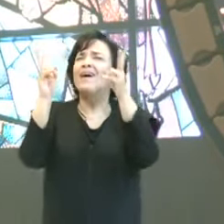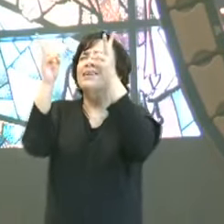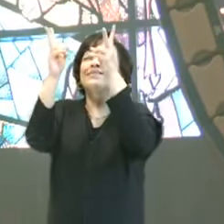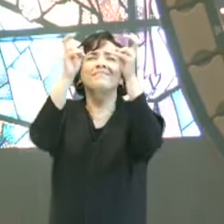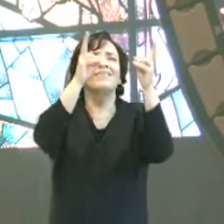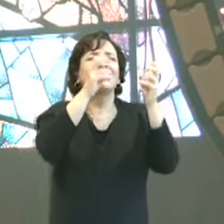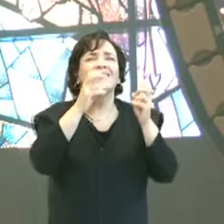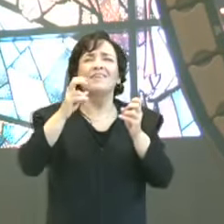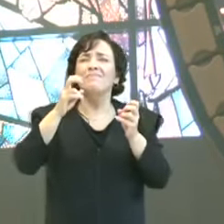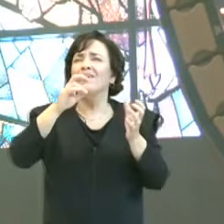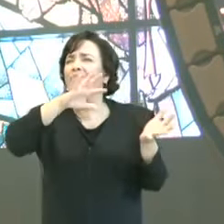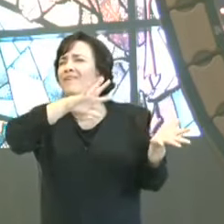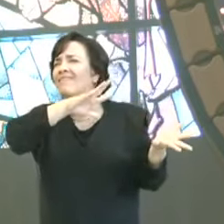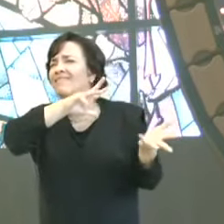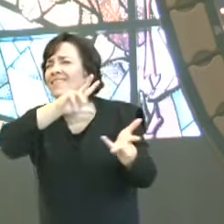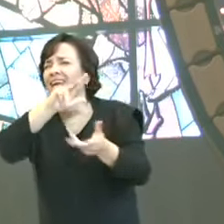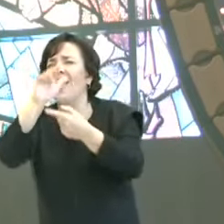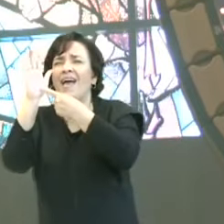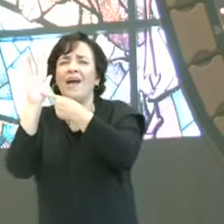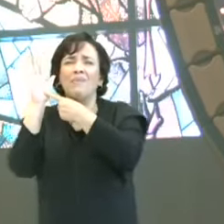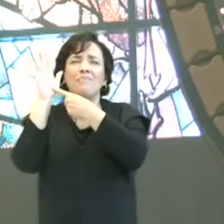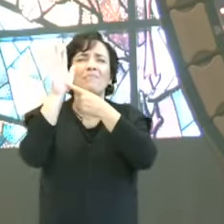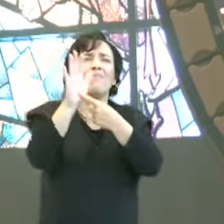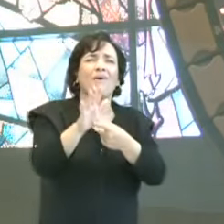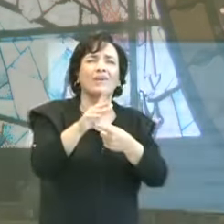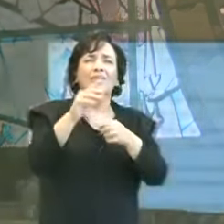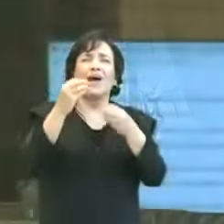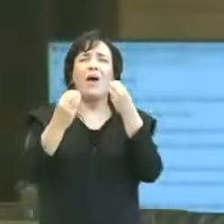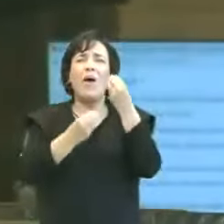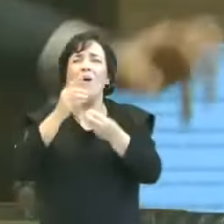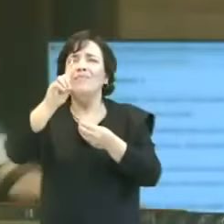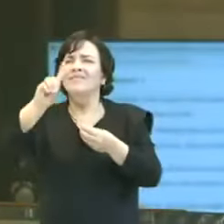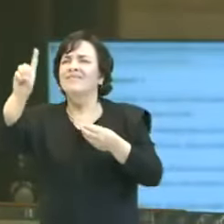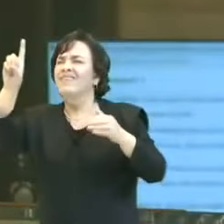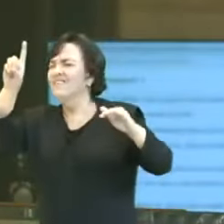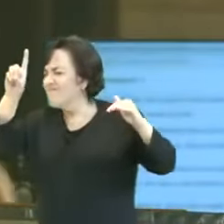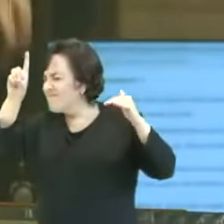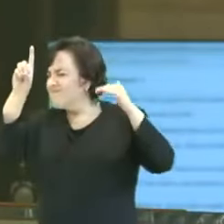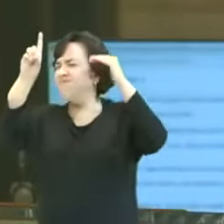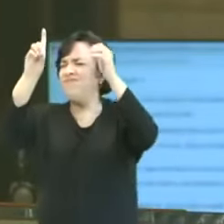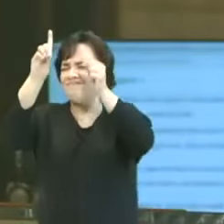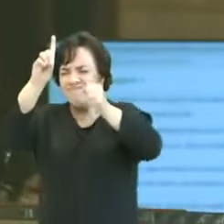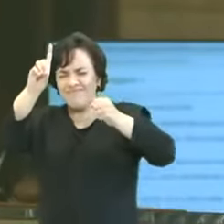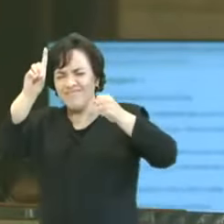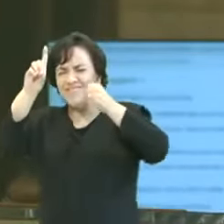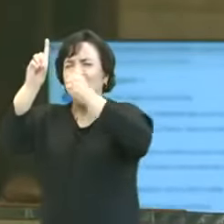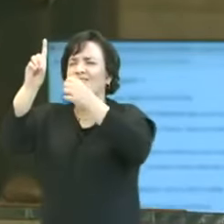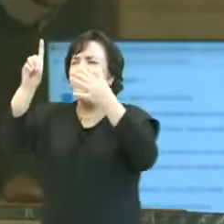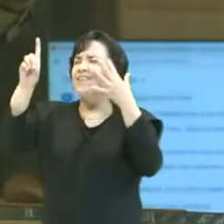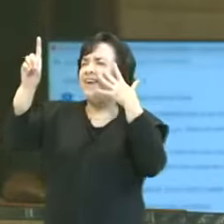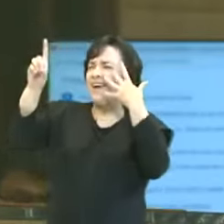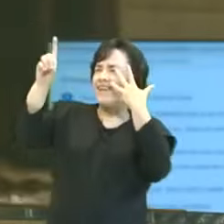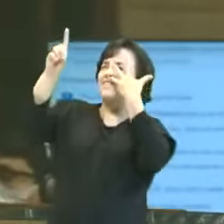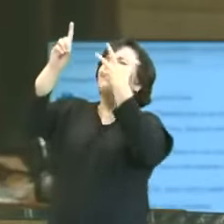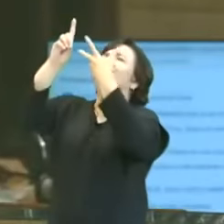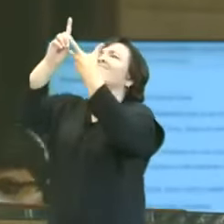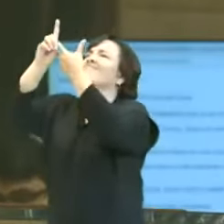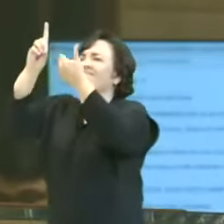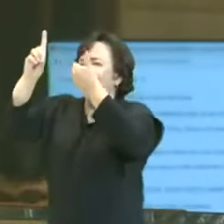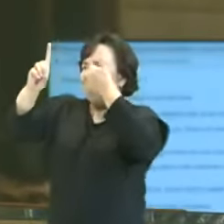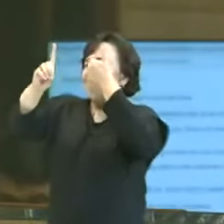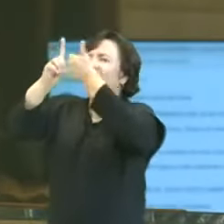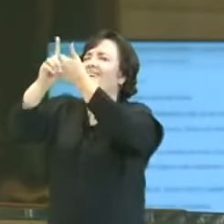toda a terra é revelada a grandeza de Deus. Que esta grandeza nos fascine, que esta grandeza nos traia para